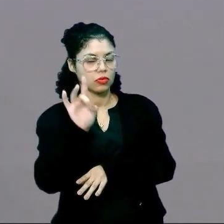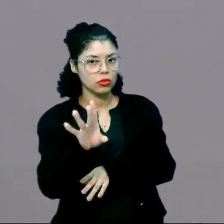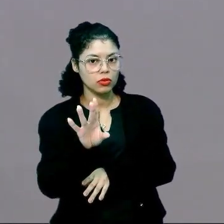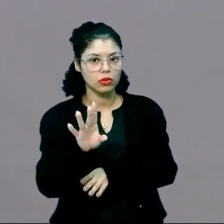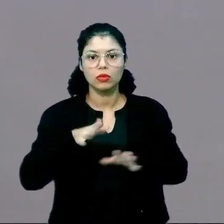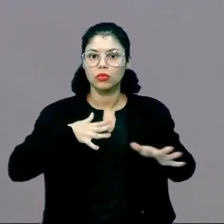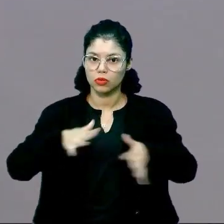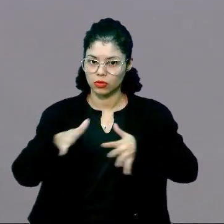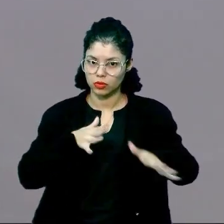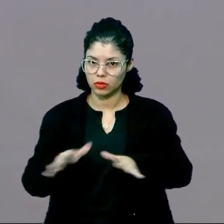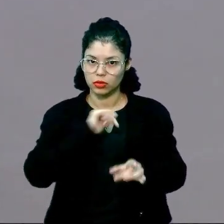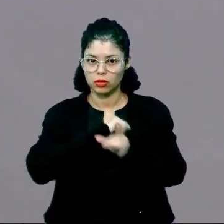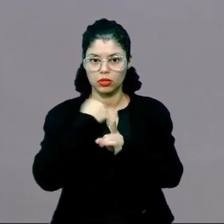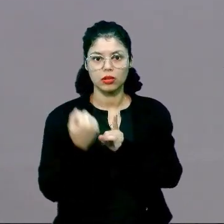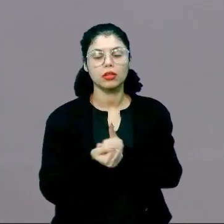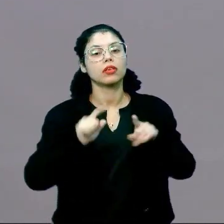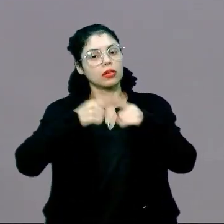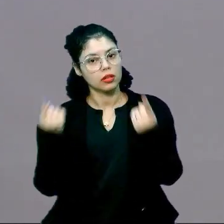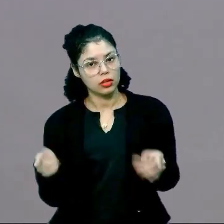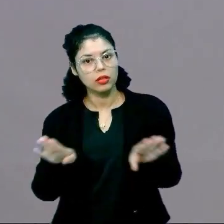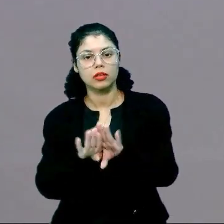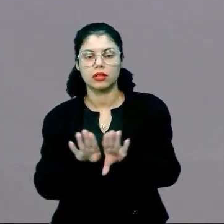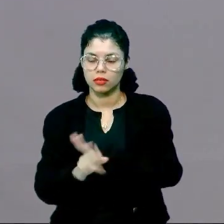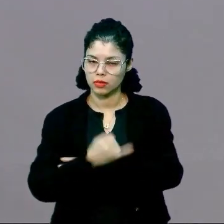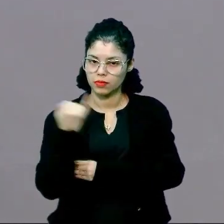questão dos movimentos sociais, mas